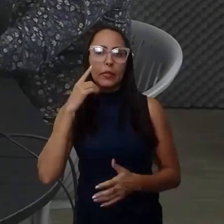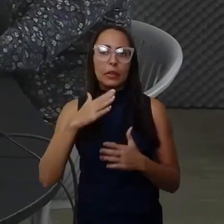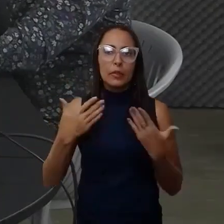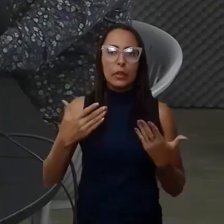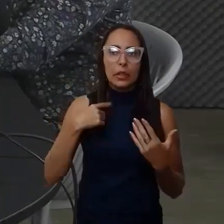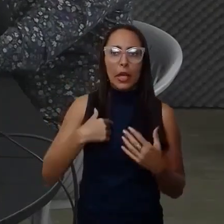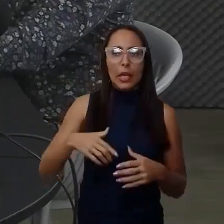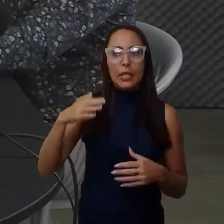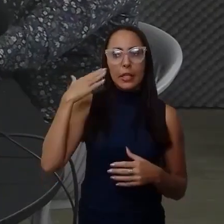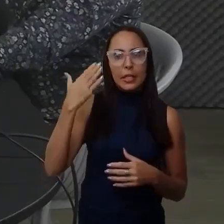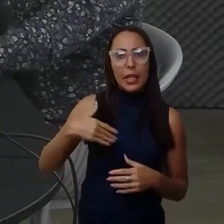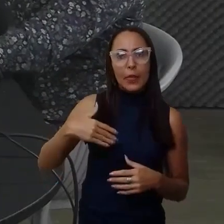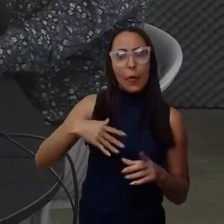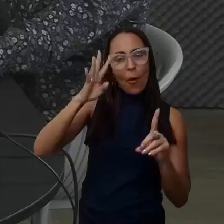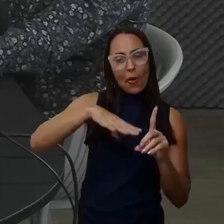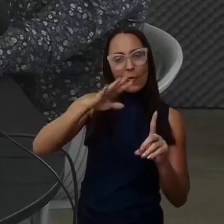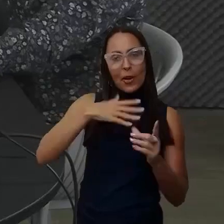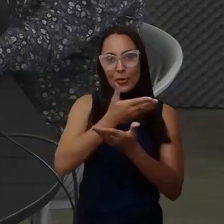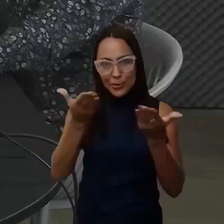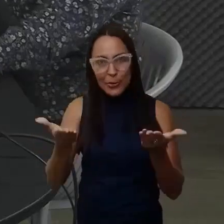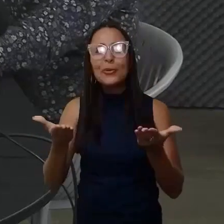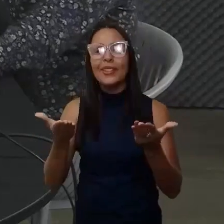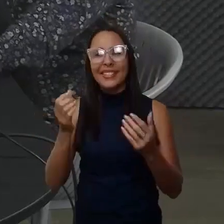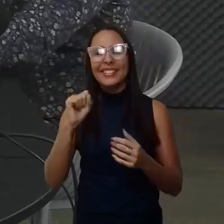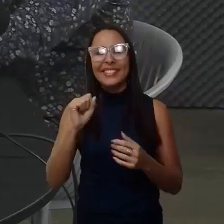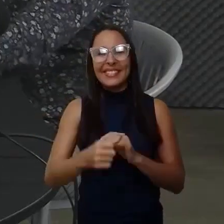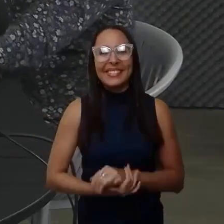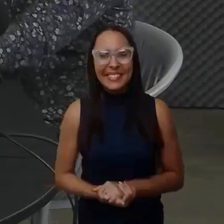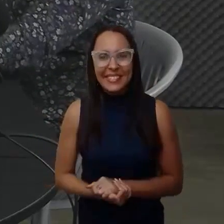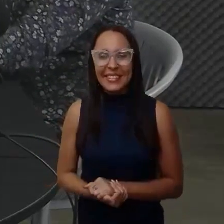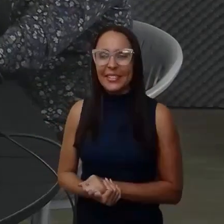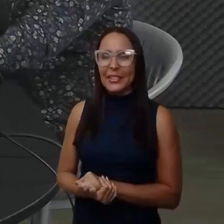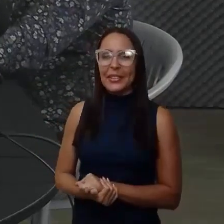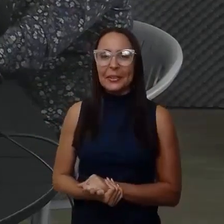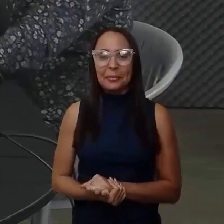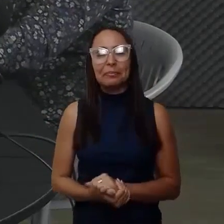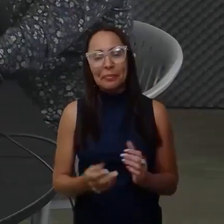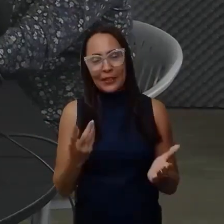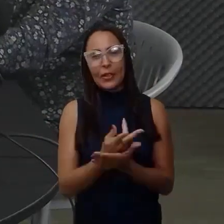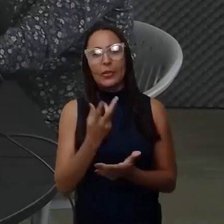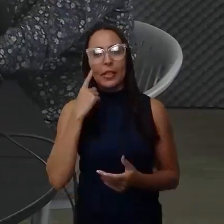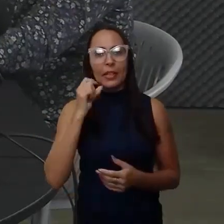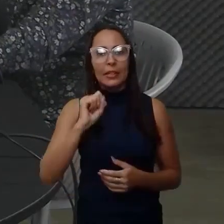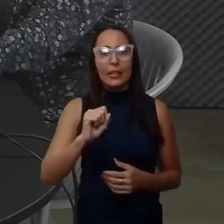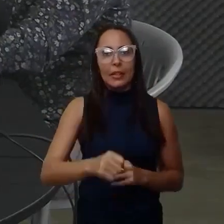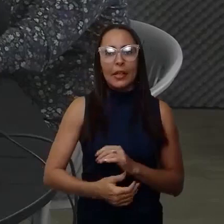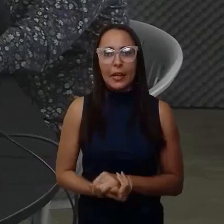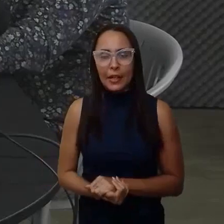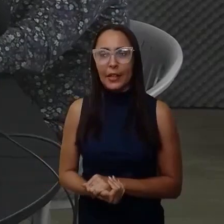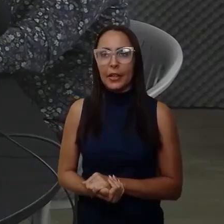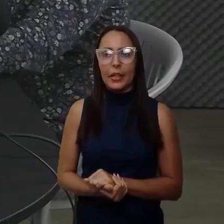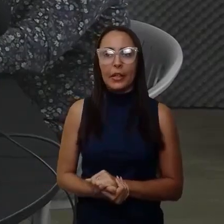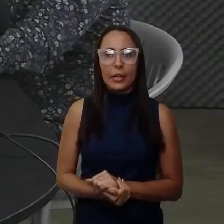fã sua que eu Ai, escuto que você. carinhosa. Aí, Muito nossa, fofo. acontece, né? É. O rádio tem essa coisa, entra na De vez casa em